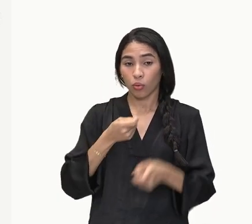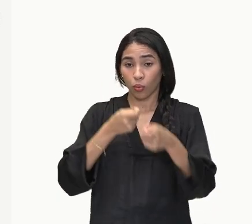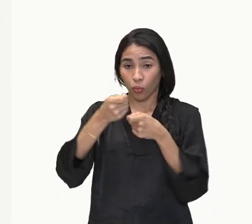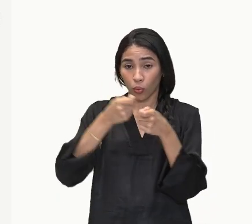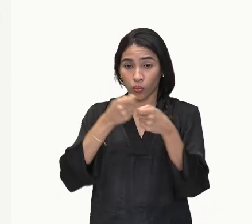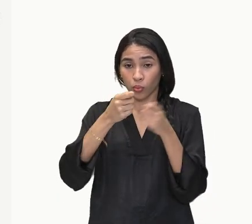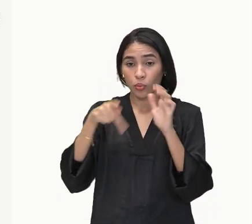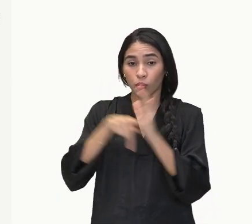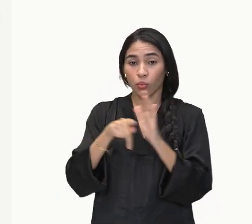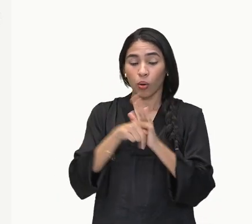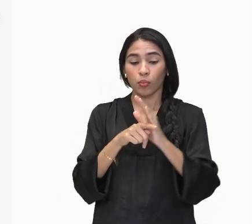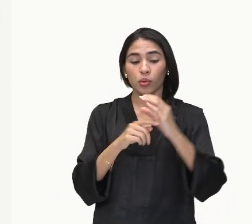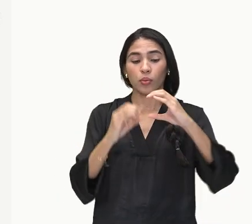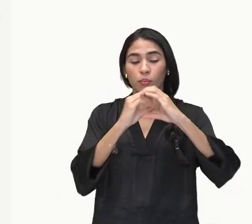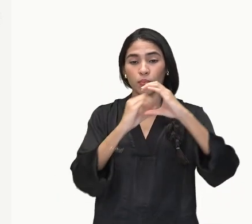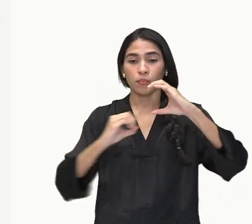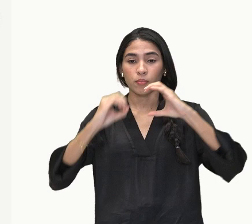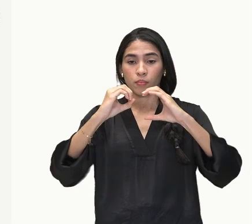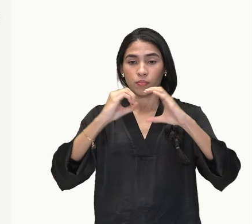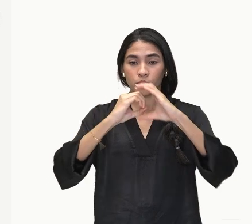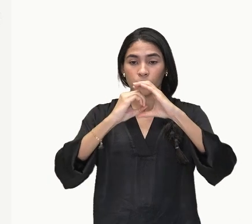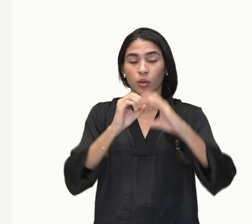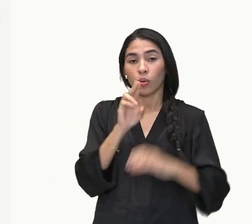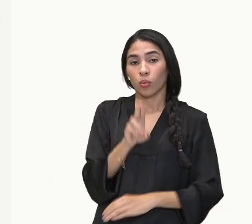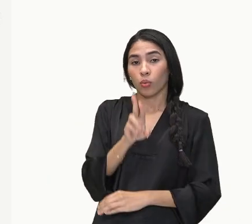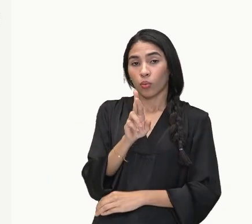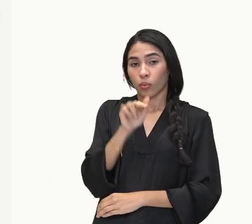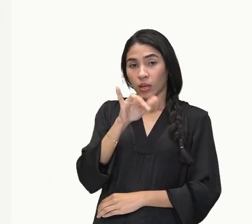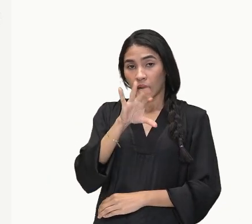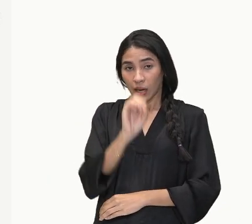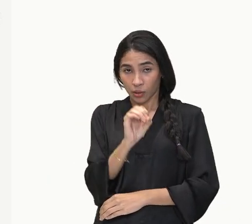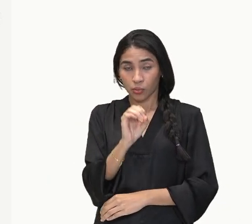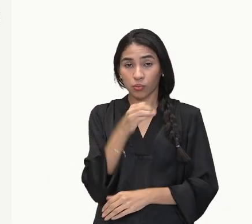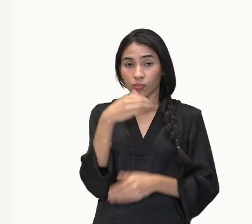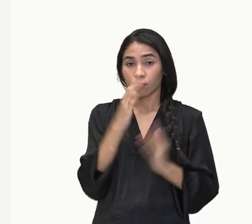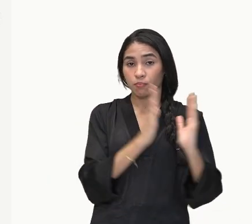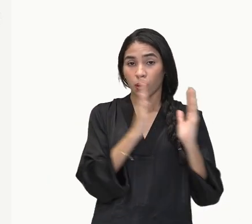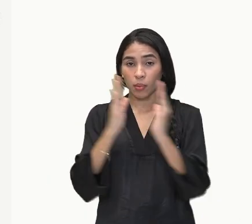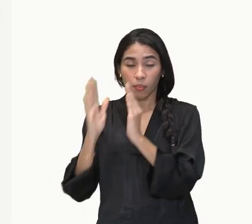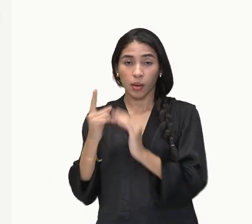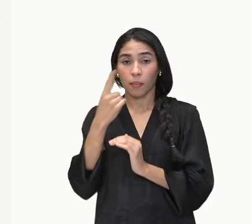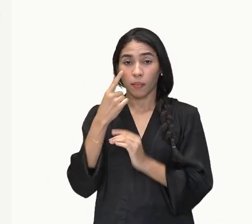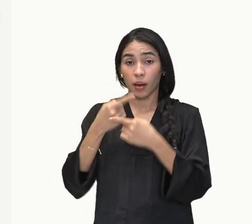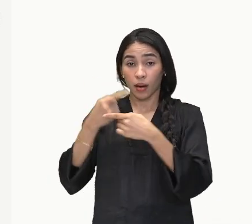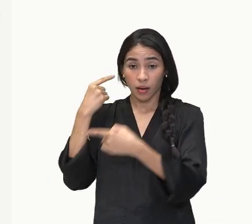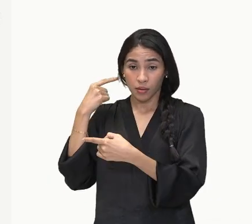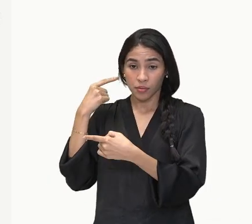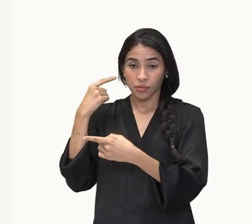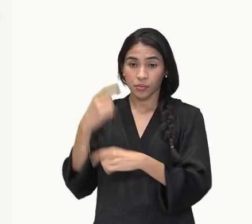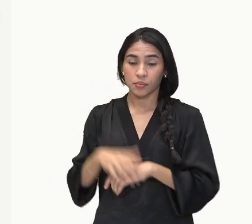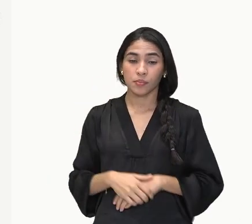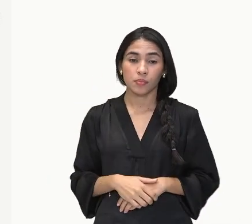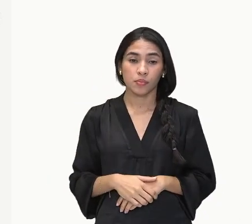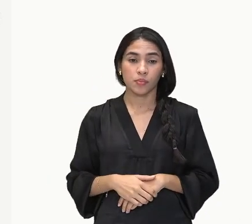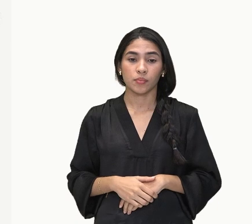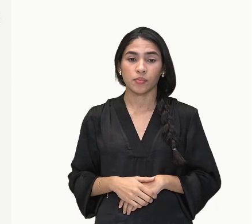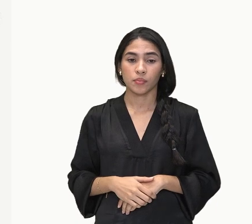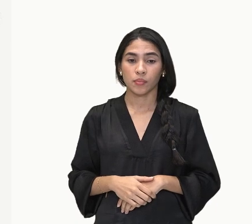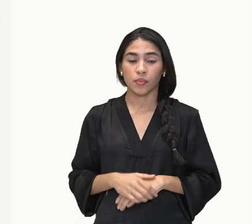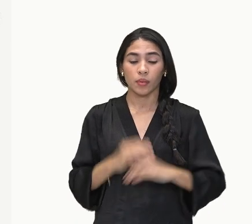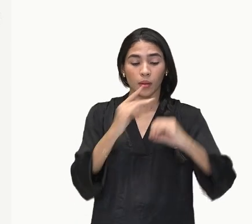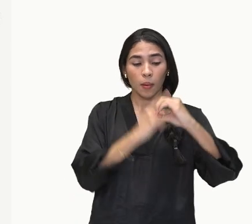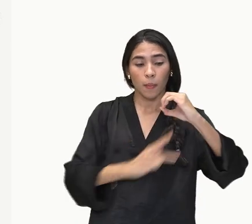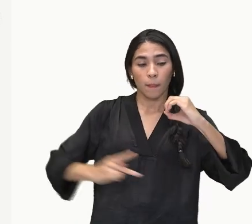de urânio. Né? Então, é nessa região que ocorre aquele processo que nós observamos anteriormente. O próton bate